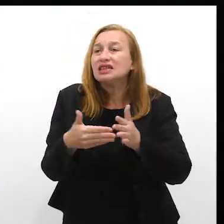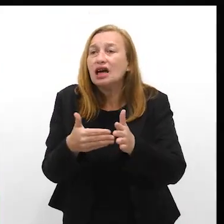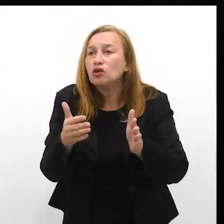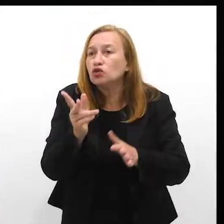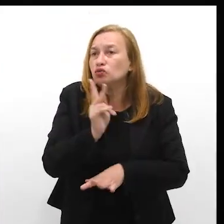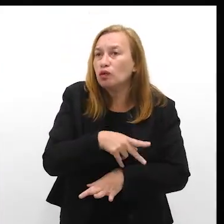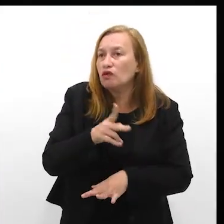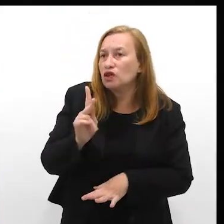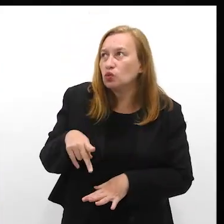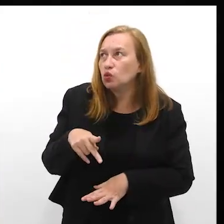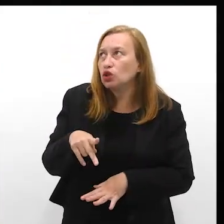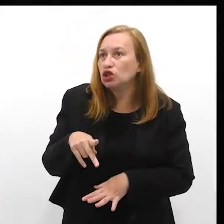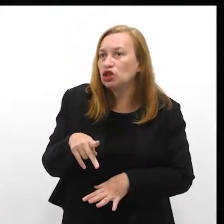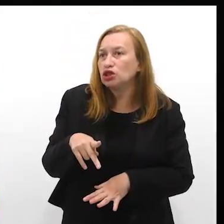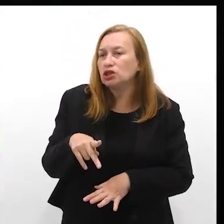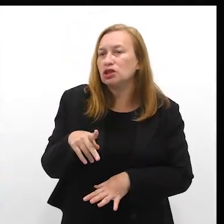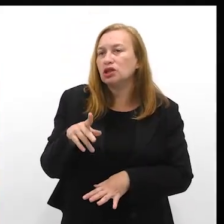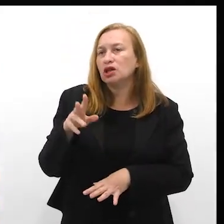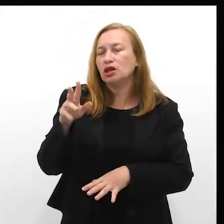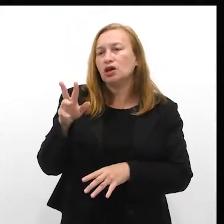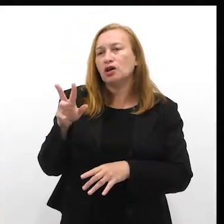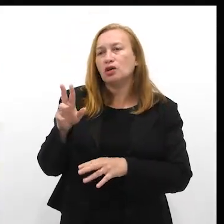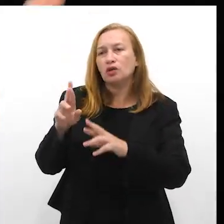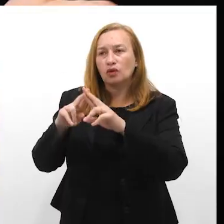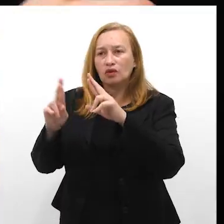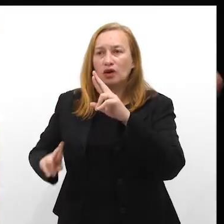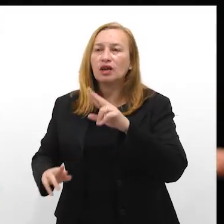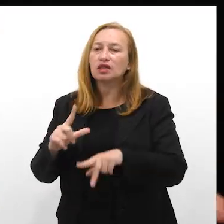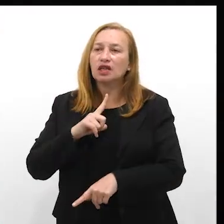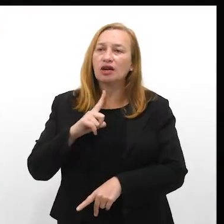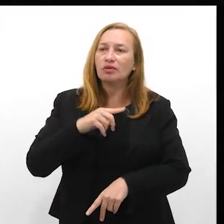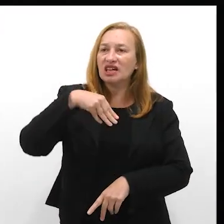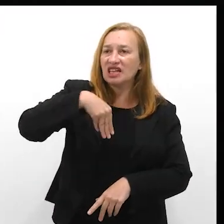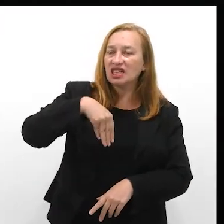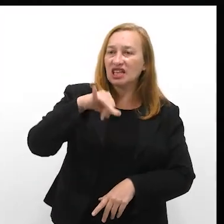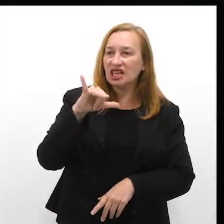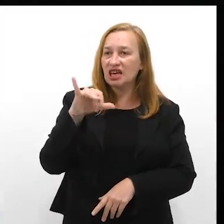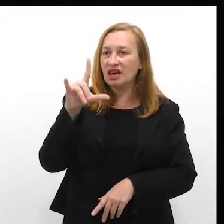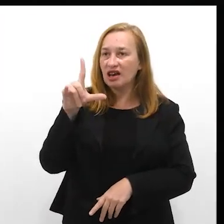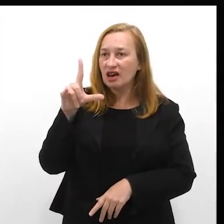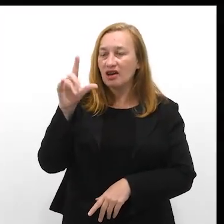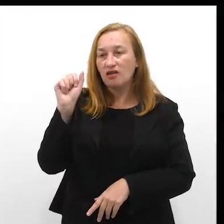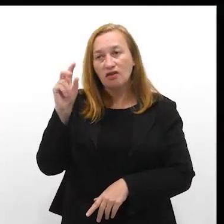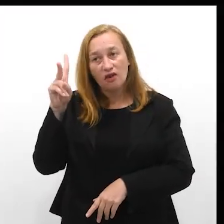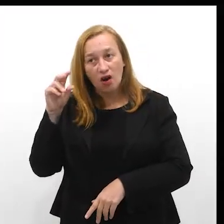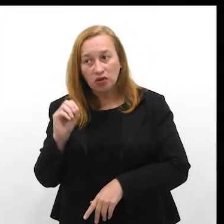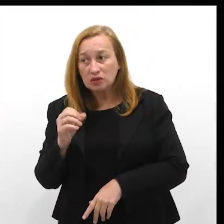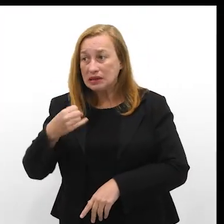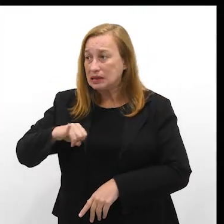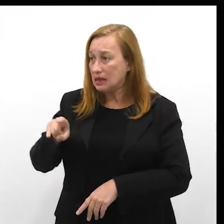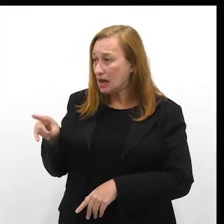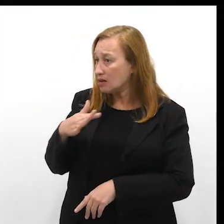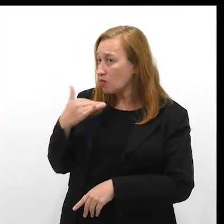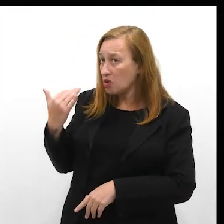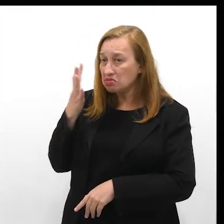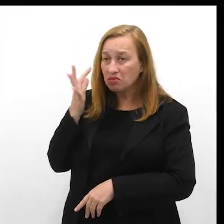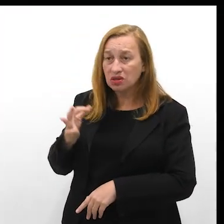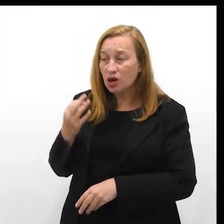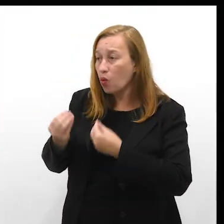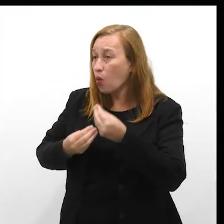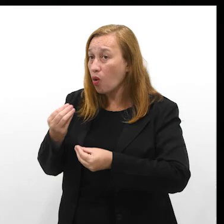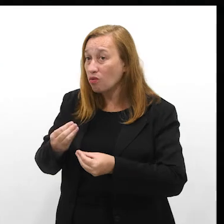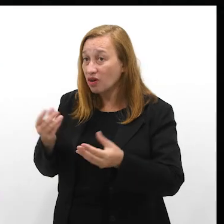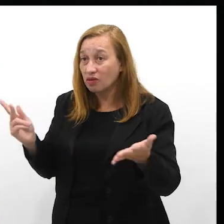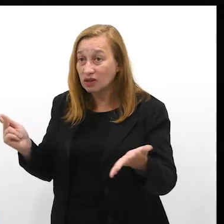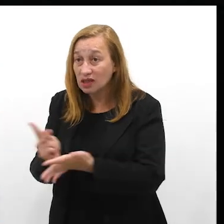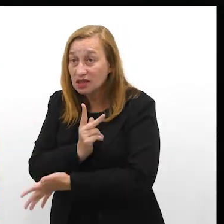como ter, porque até os professores da UFRJ, a gente tem aí o Nivaldo E, não, e quando ele se for, não sei, talvez